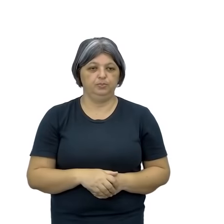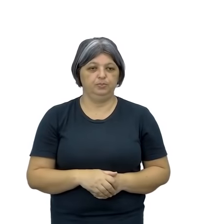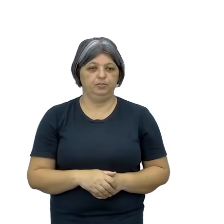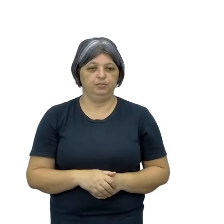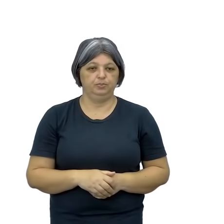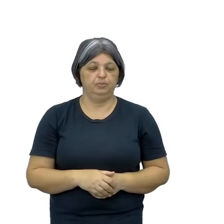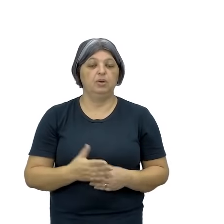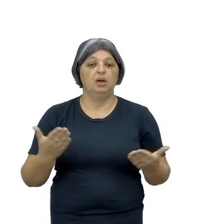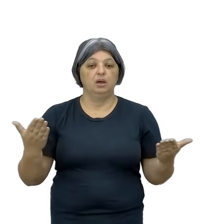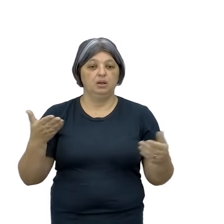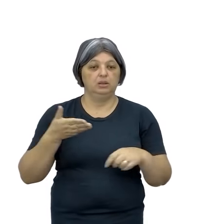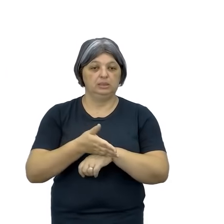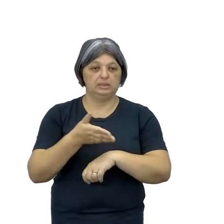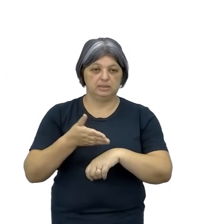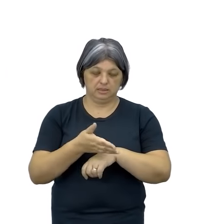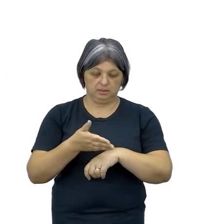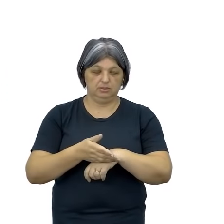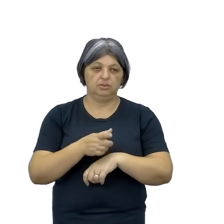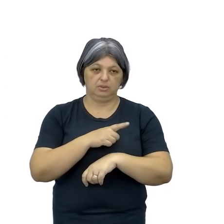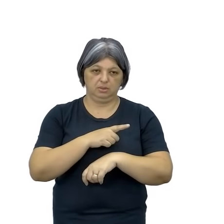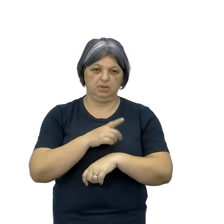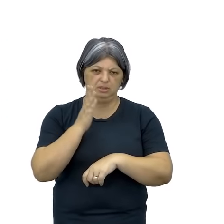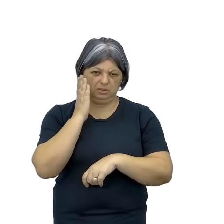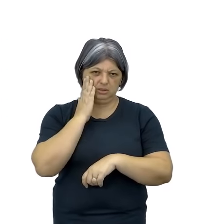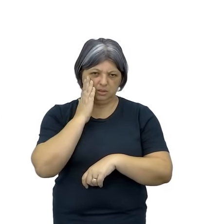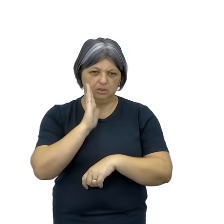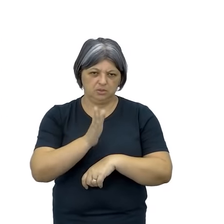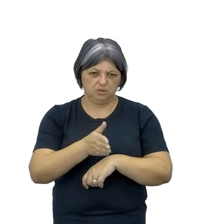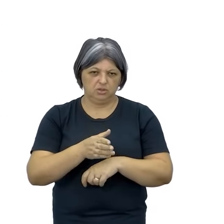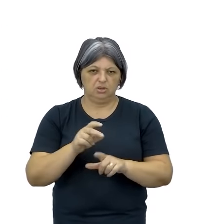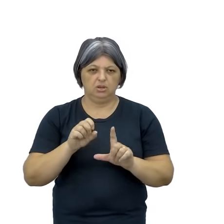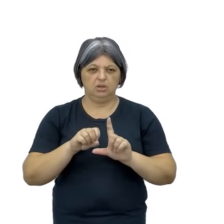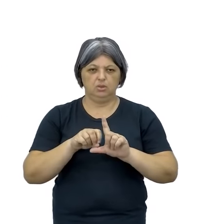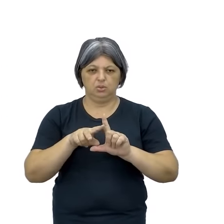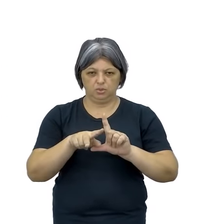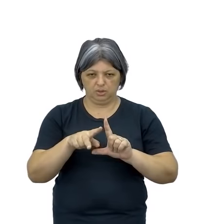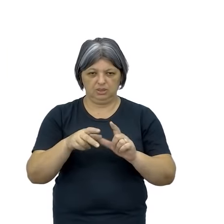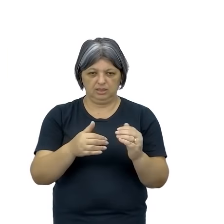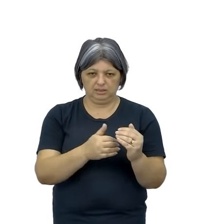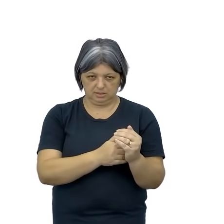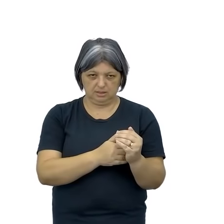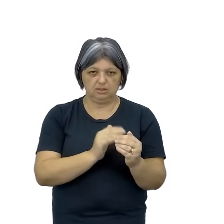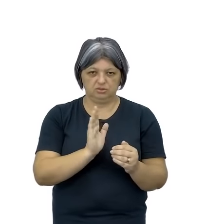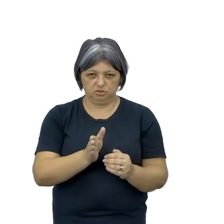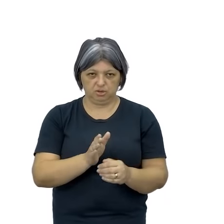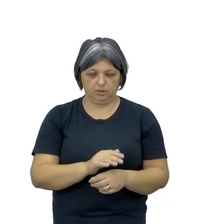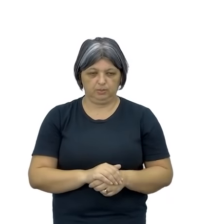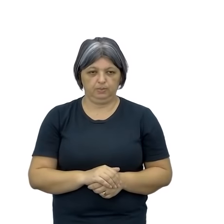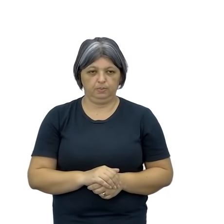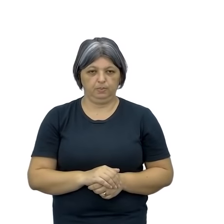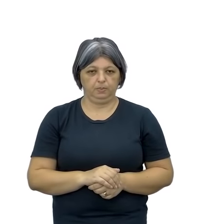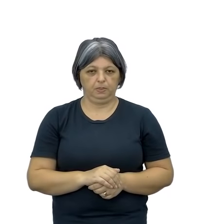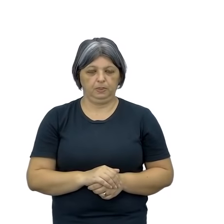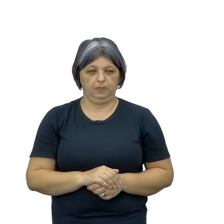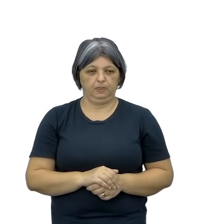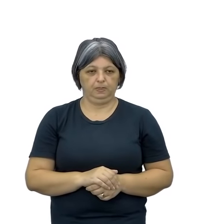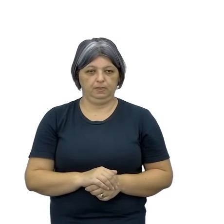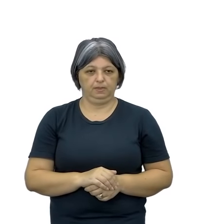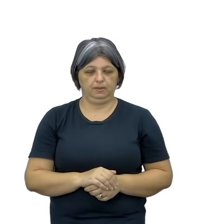o acesso, né, vocês precisam e devem já ter o login e a senha, né, lá, quando vocês têm